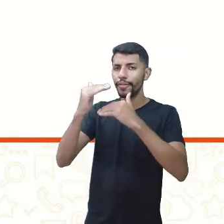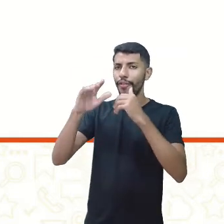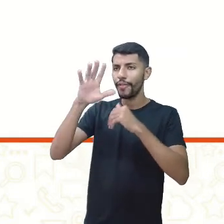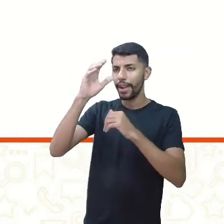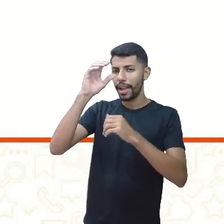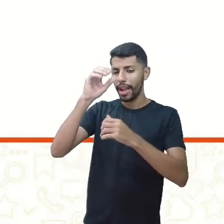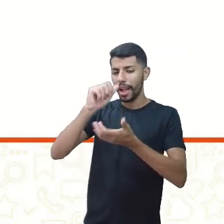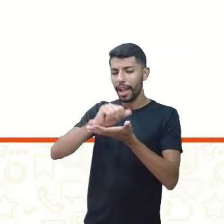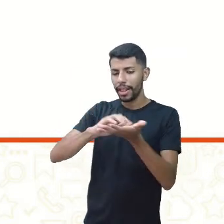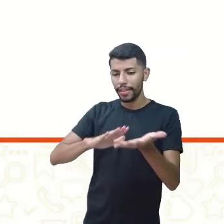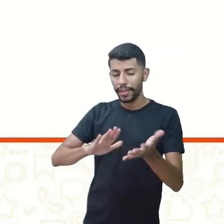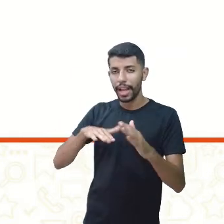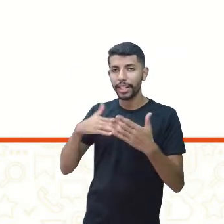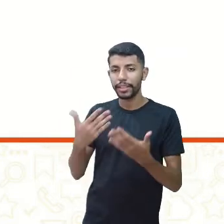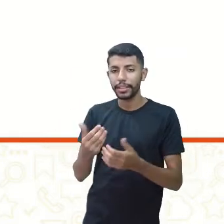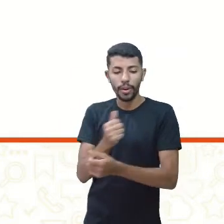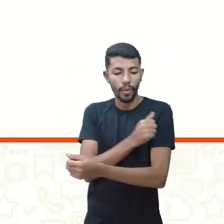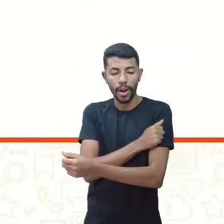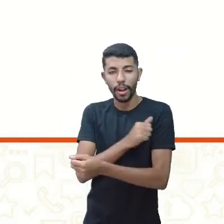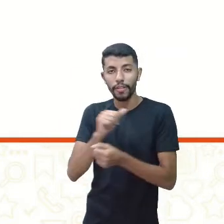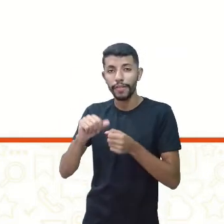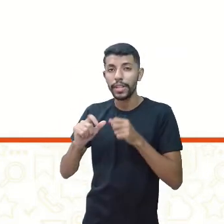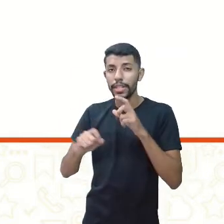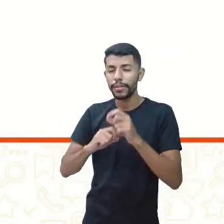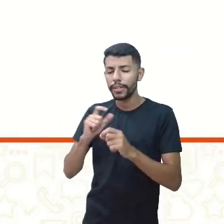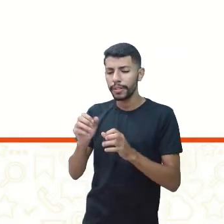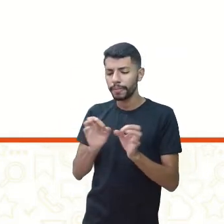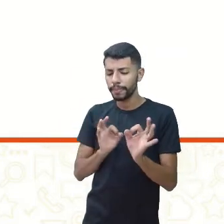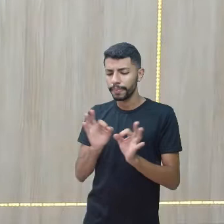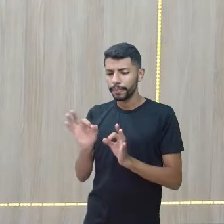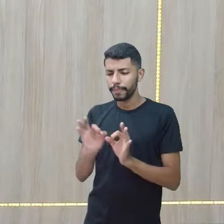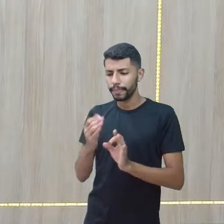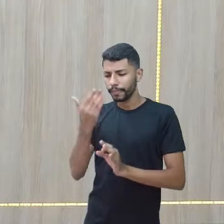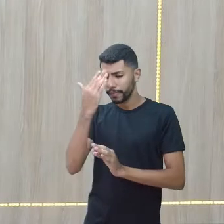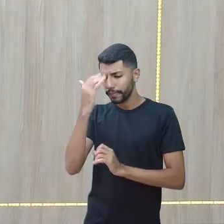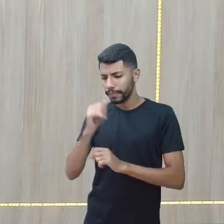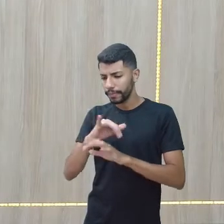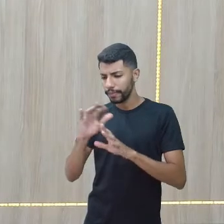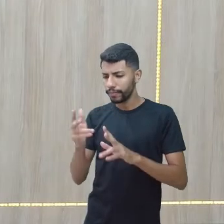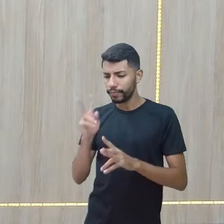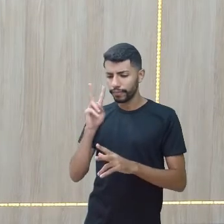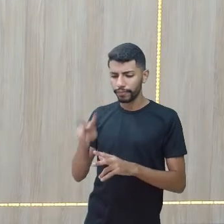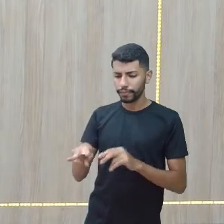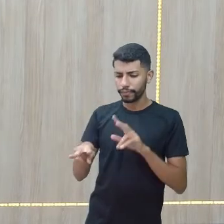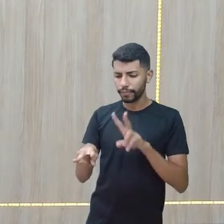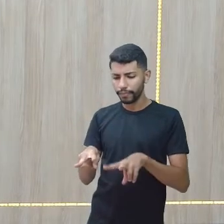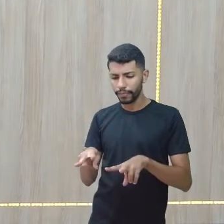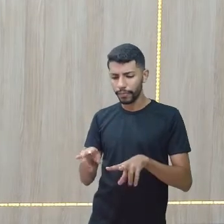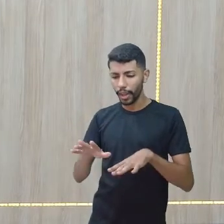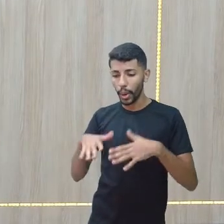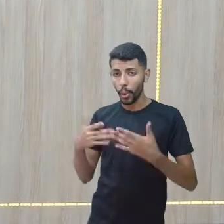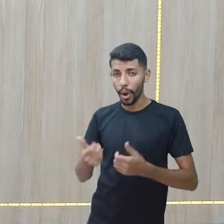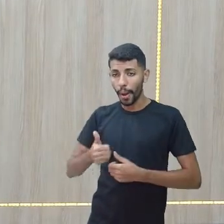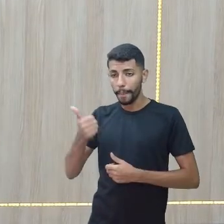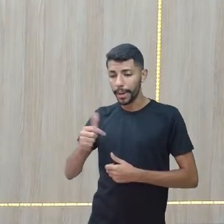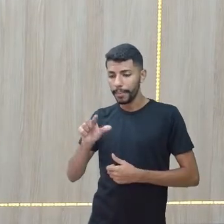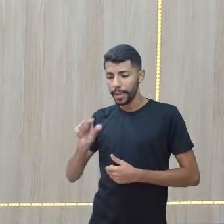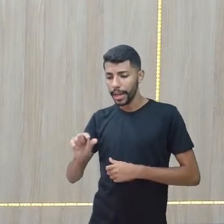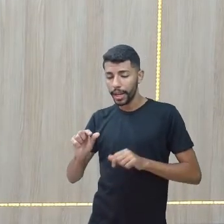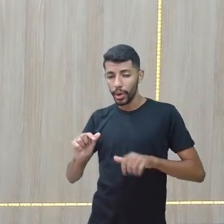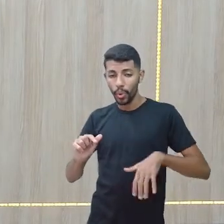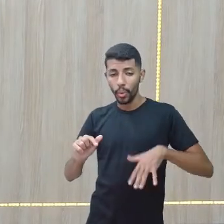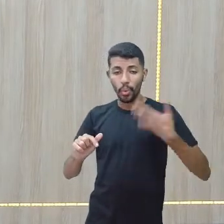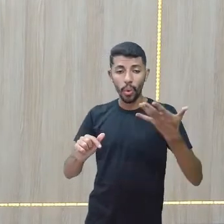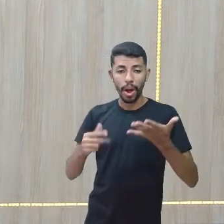vai planejar, a partir do que ele compreendeu, né, qual a peça que ele vai pegar primeiro, qual é a peça que não se enquadra